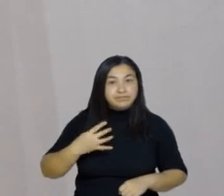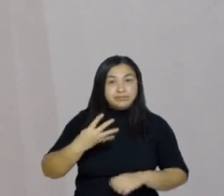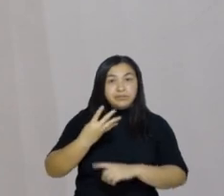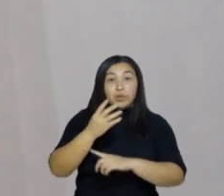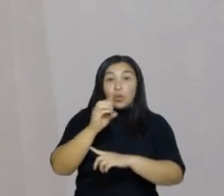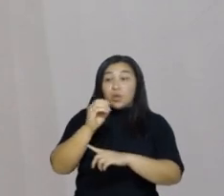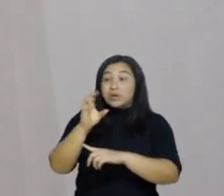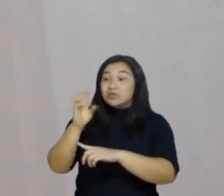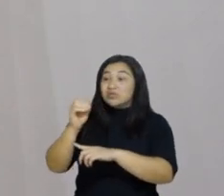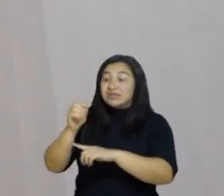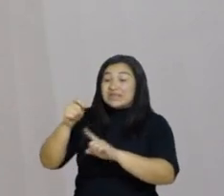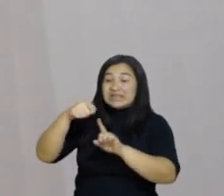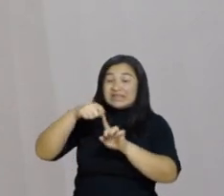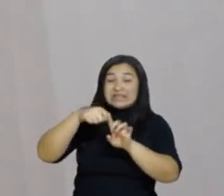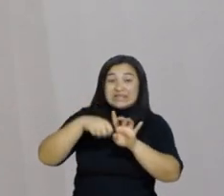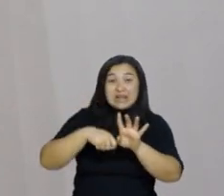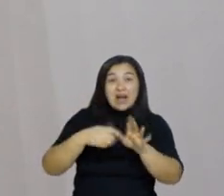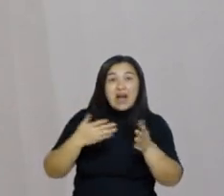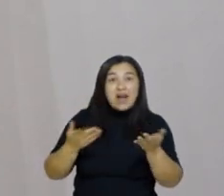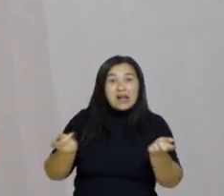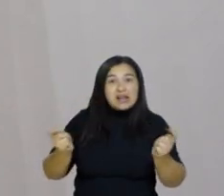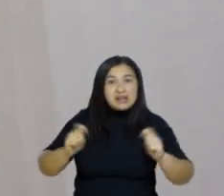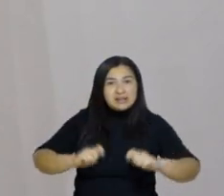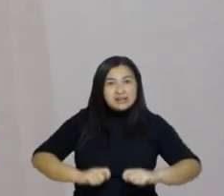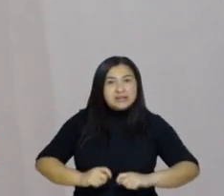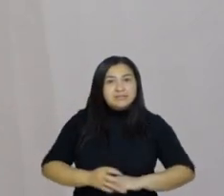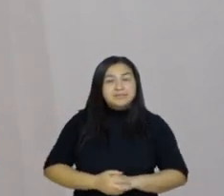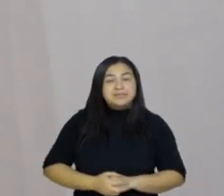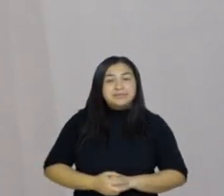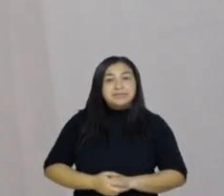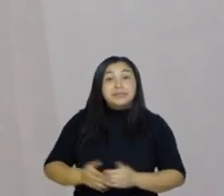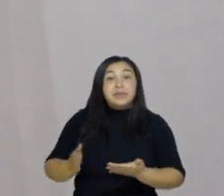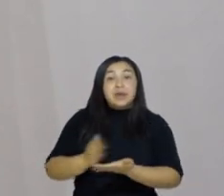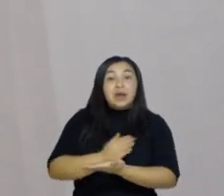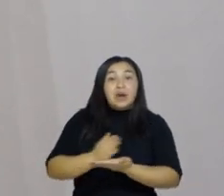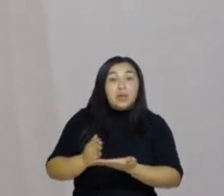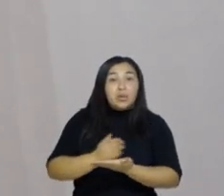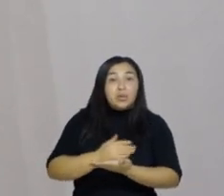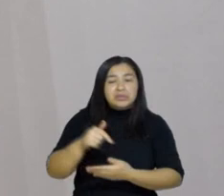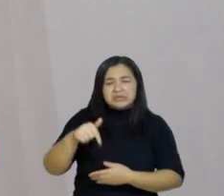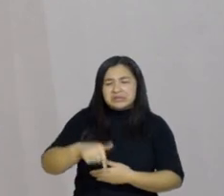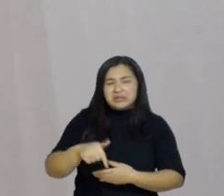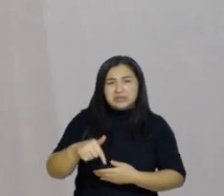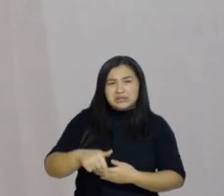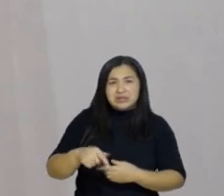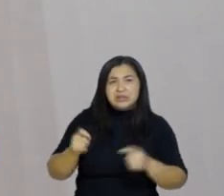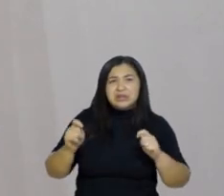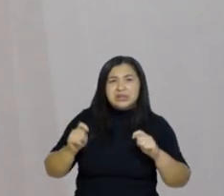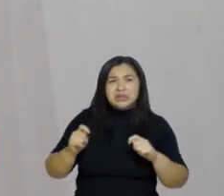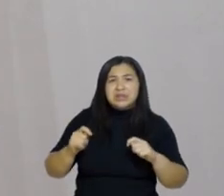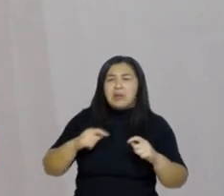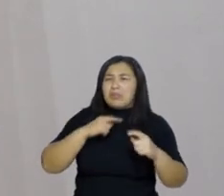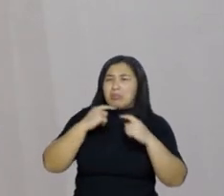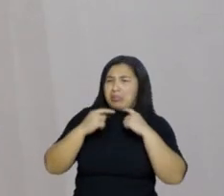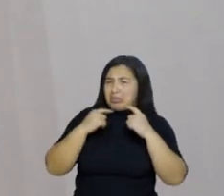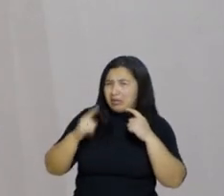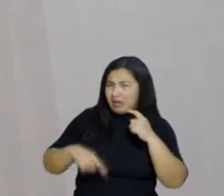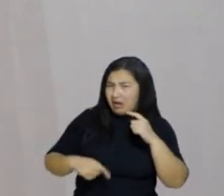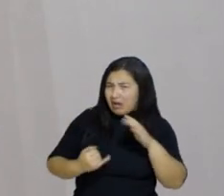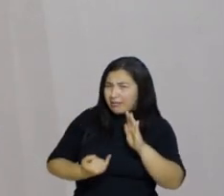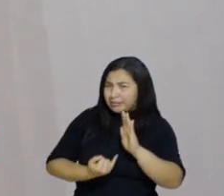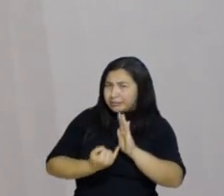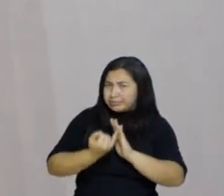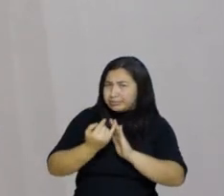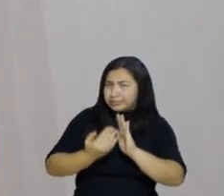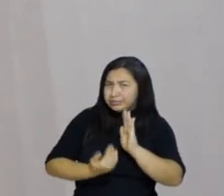ela apresentou os dados das cirurgias eletivas que alguém aqui, alguém duvidou do crescimento. Pois bem, só